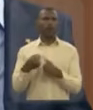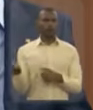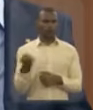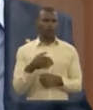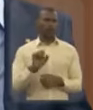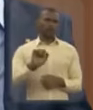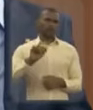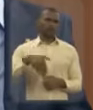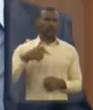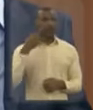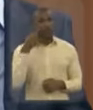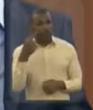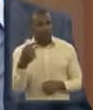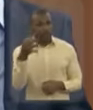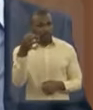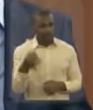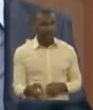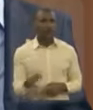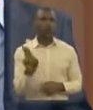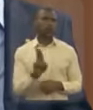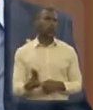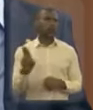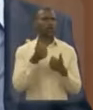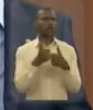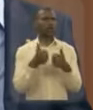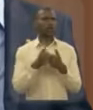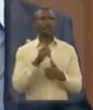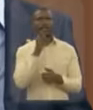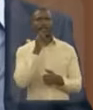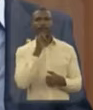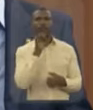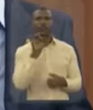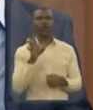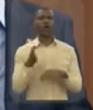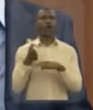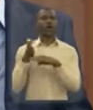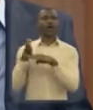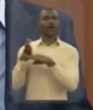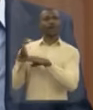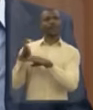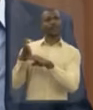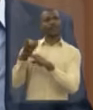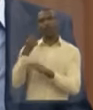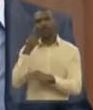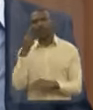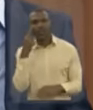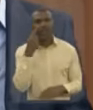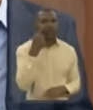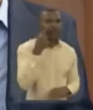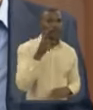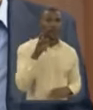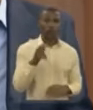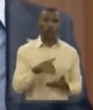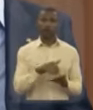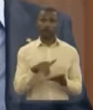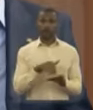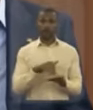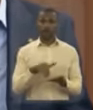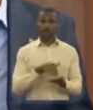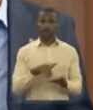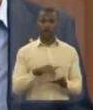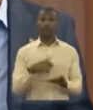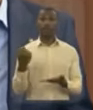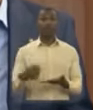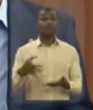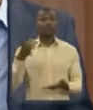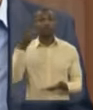sim Olhe direito ande não basta apenas mandar assessor Paulinho para verificar como você fazia quando era secretário tem